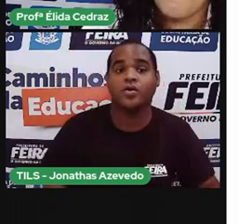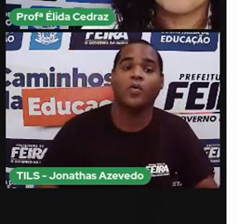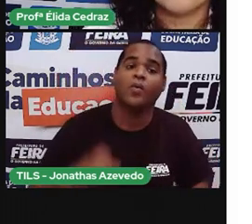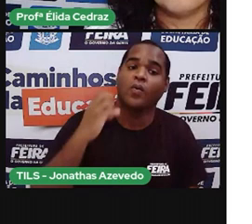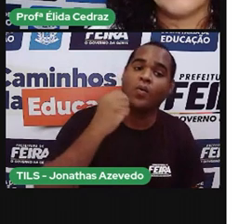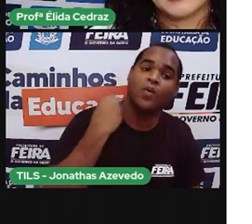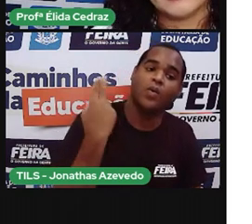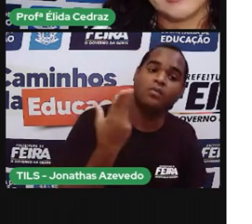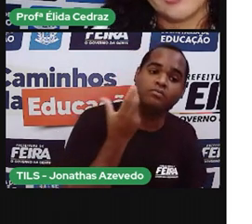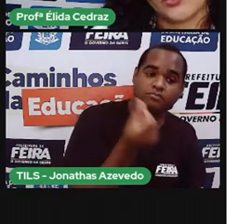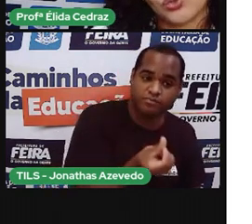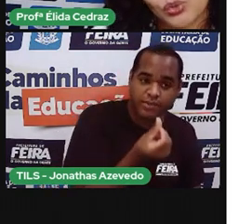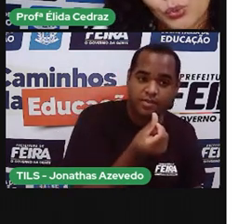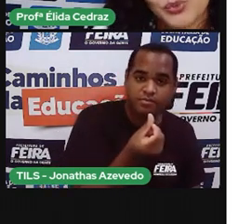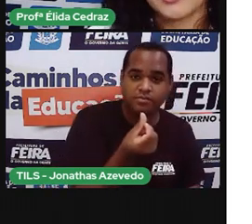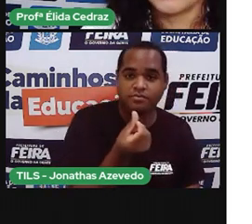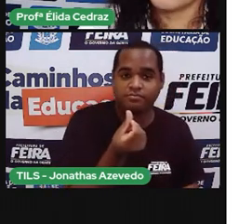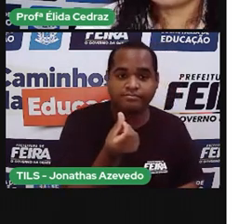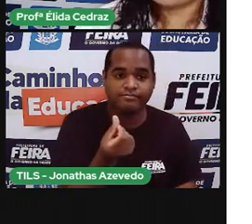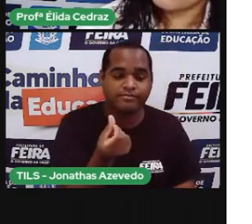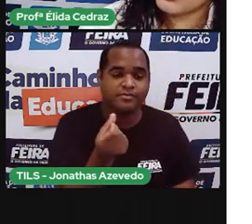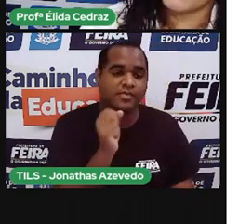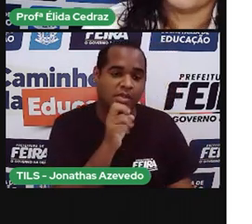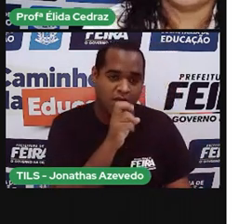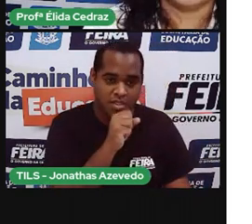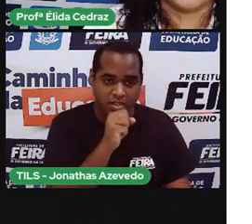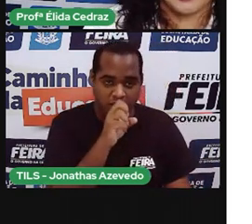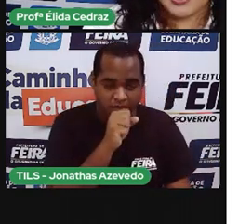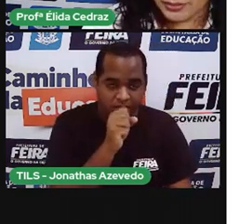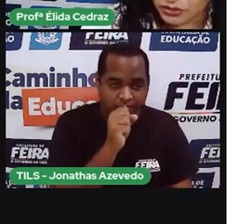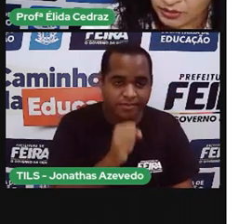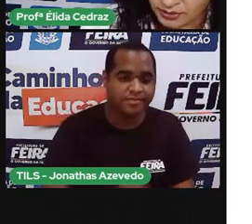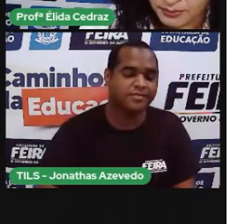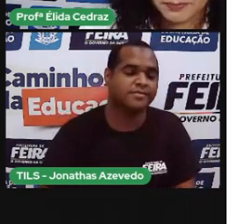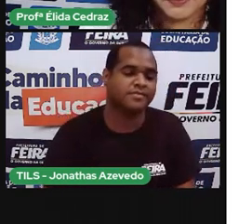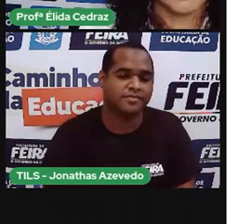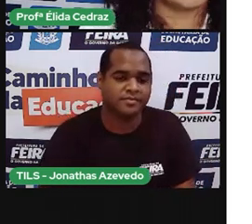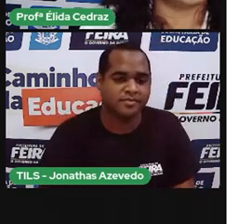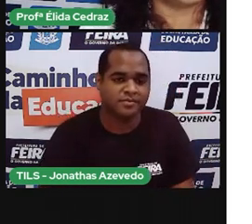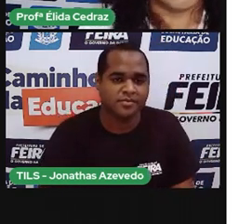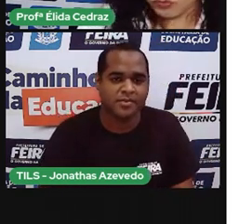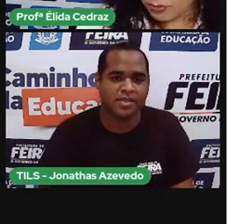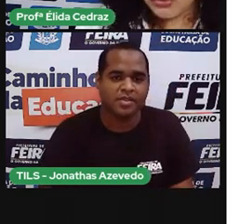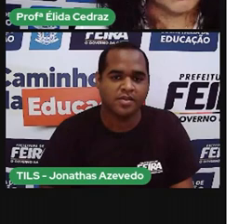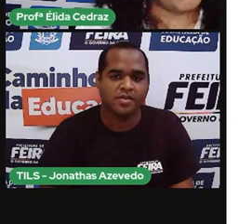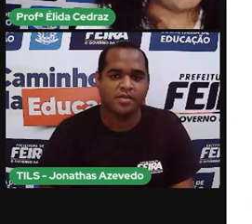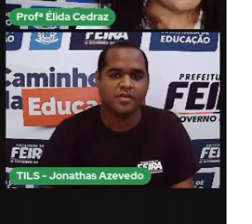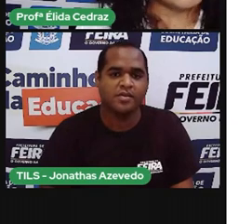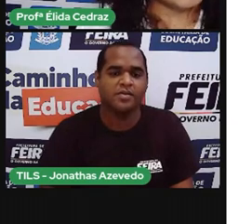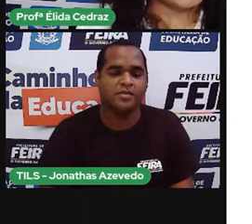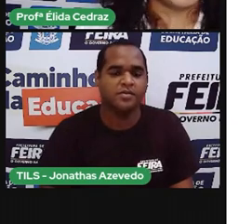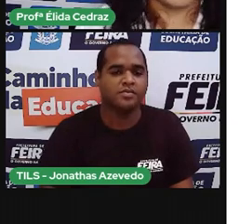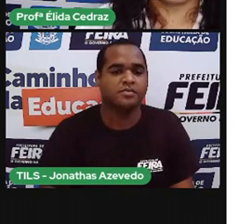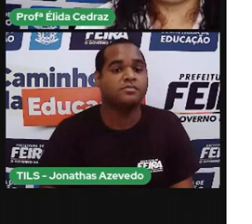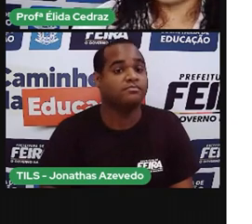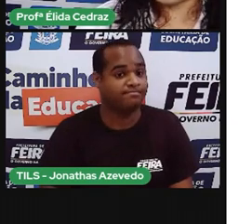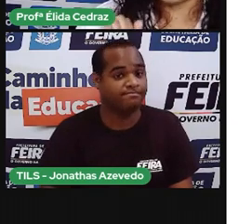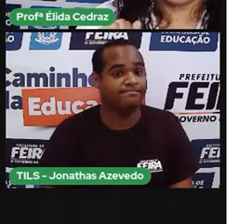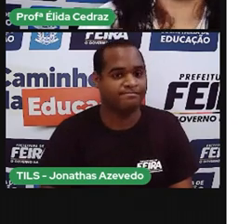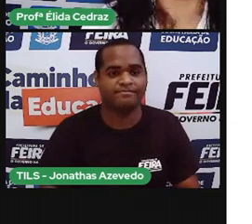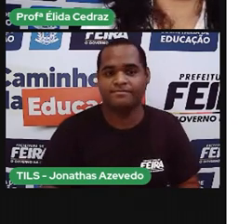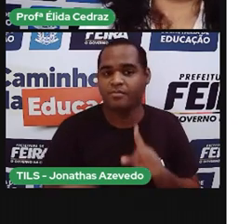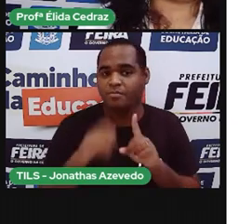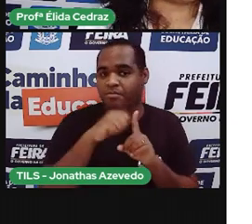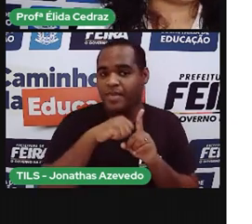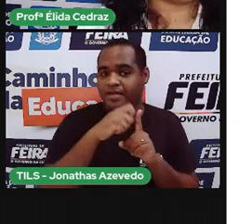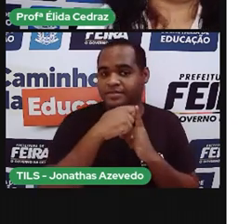ou meia dúzia de laranjas. Vamos ver qual é o próximo? Isso,